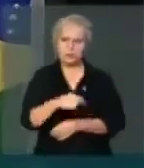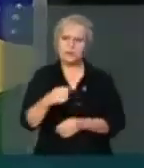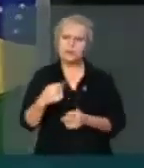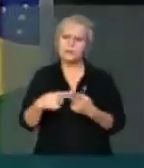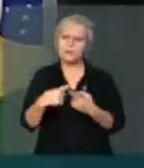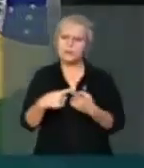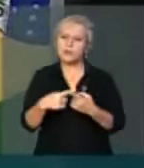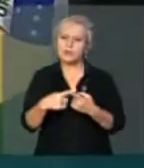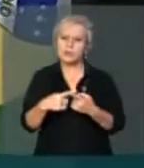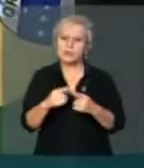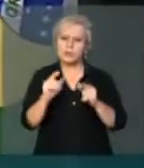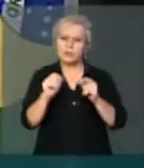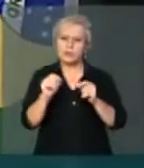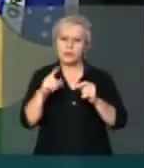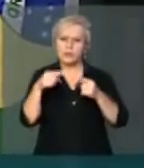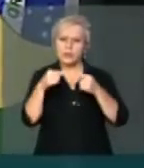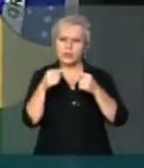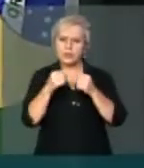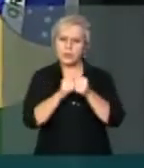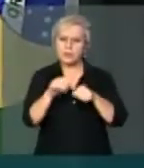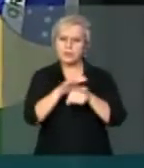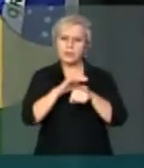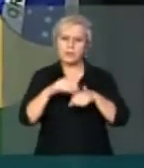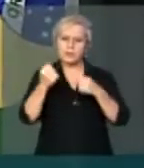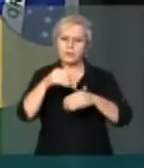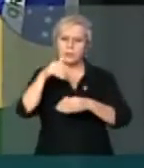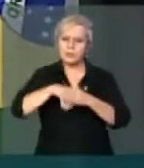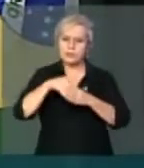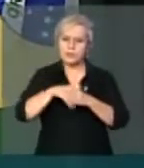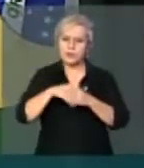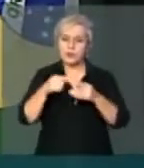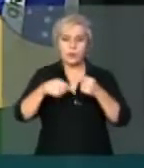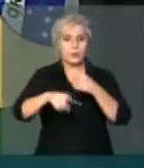inconstitucional tem que ser votado logo e rejeitado.